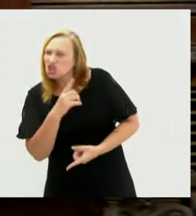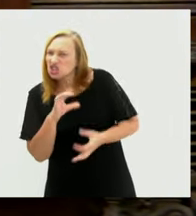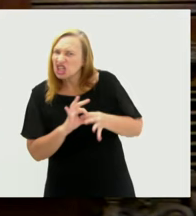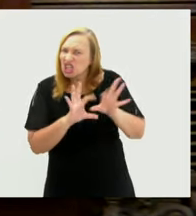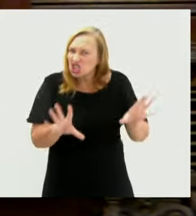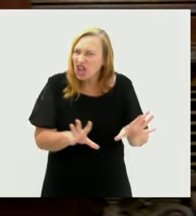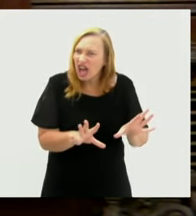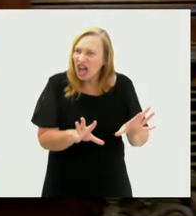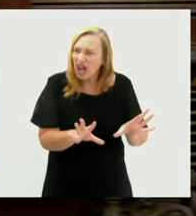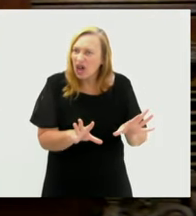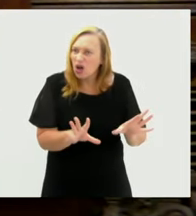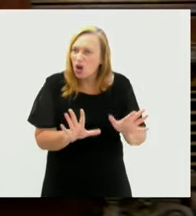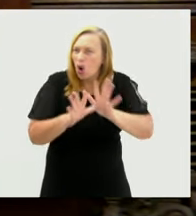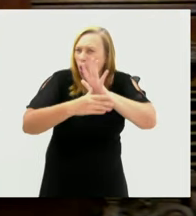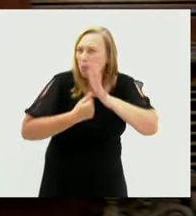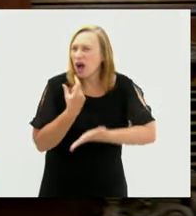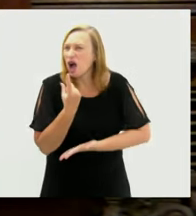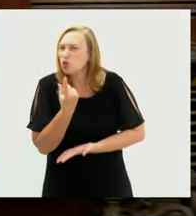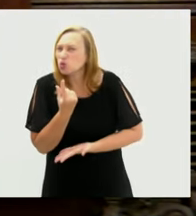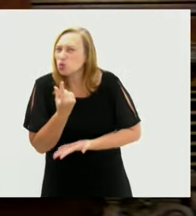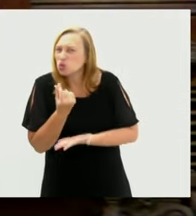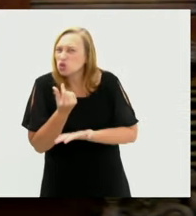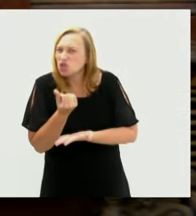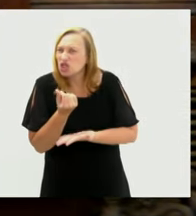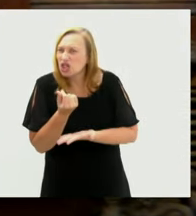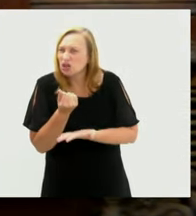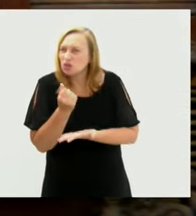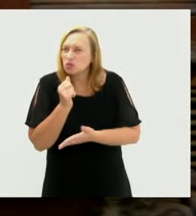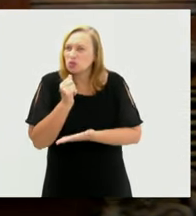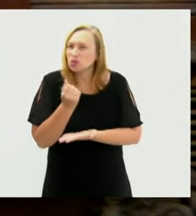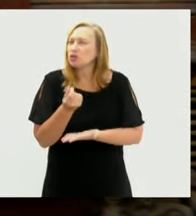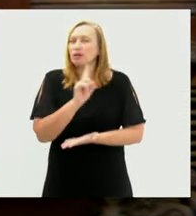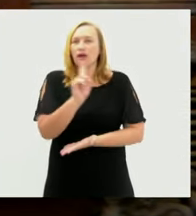estão fazendo com a verba do governo do Estado. E, presidente,